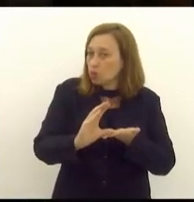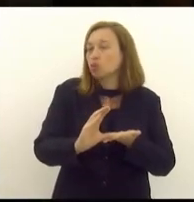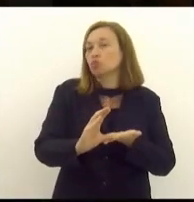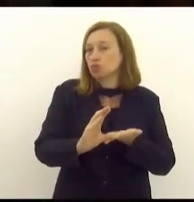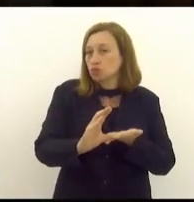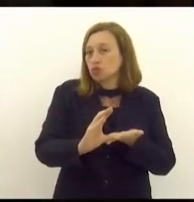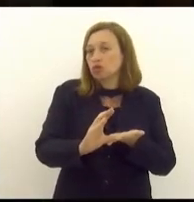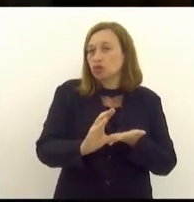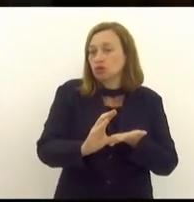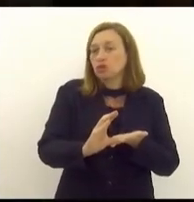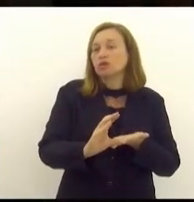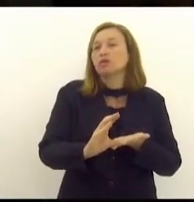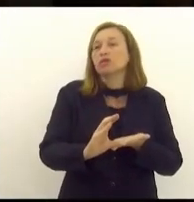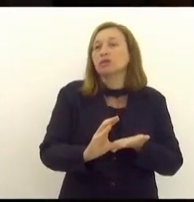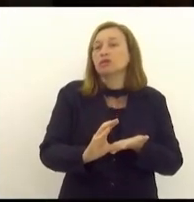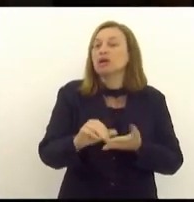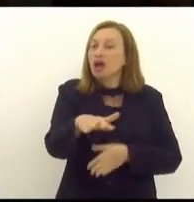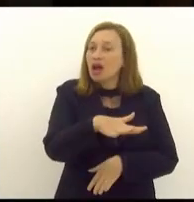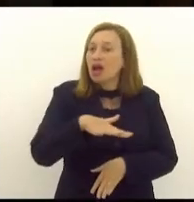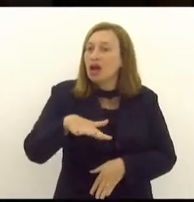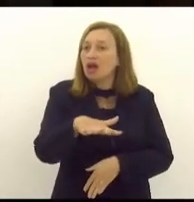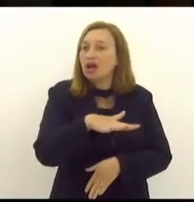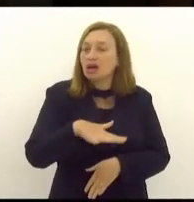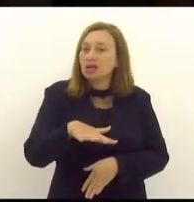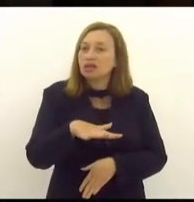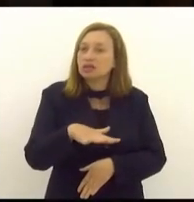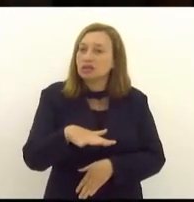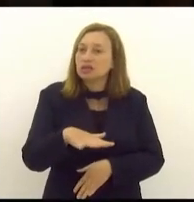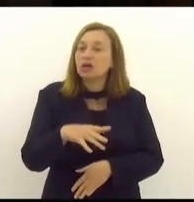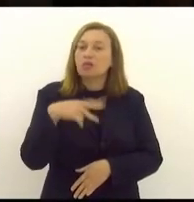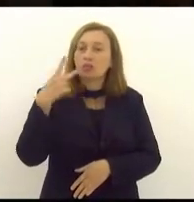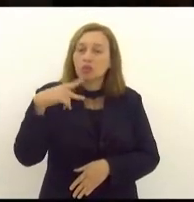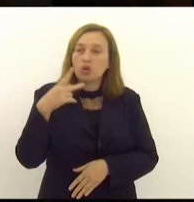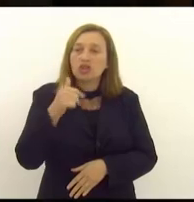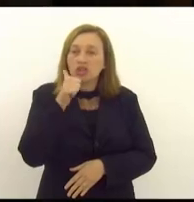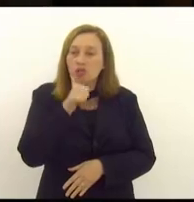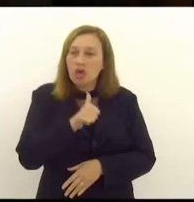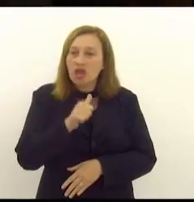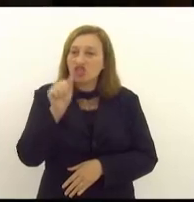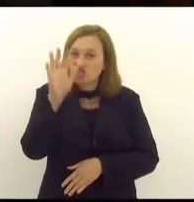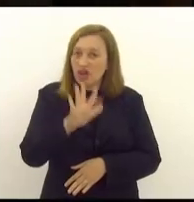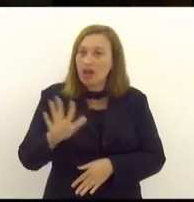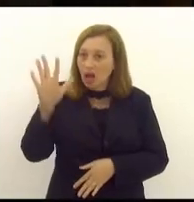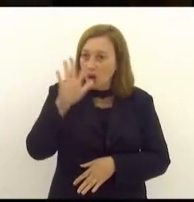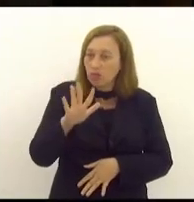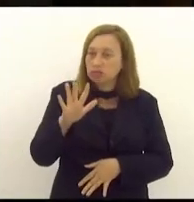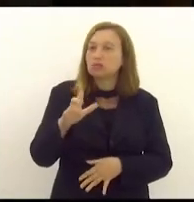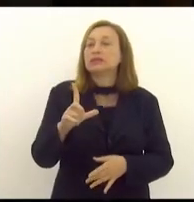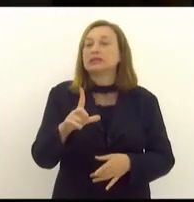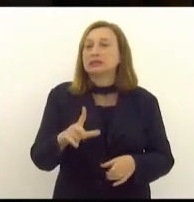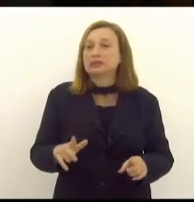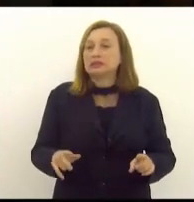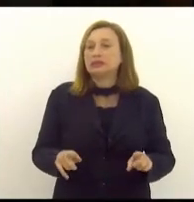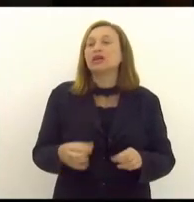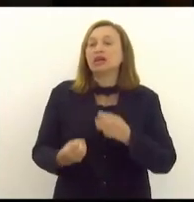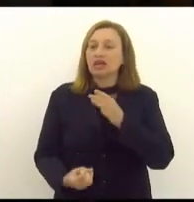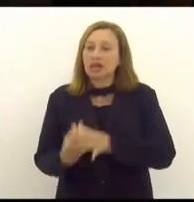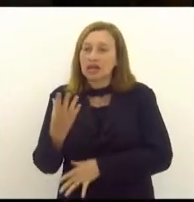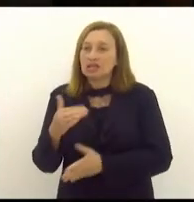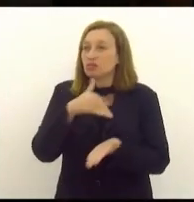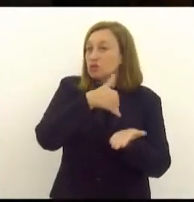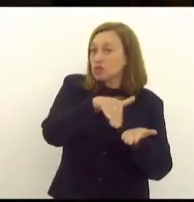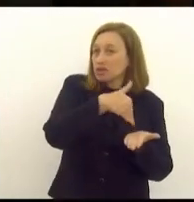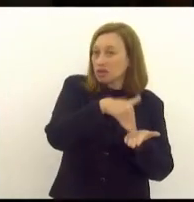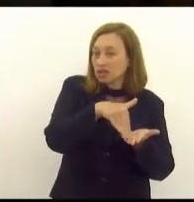orçamentários para a área de enfim para a política de mulheres no geral a gente tem aí a criação de uma